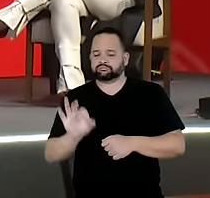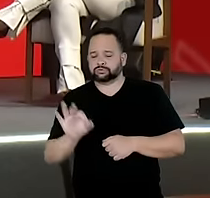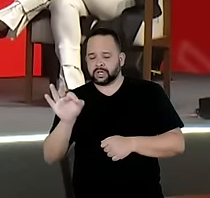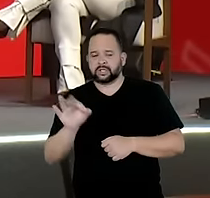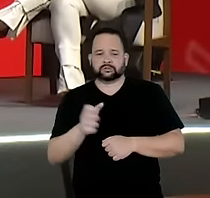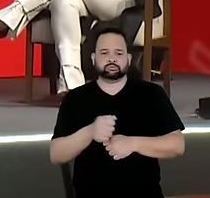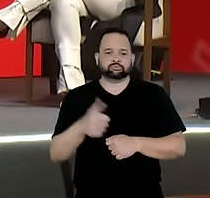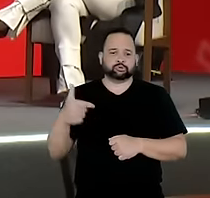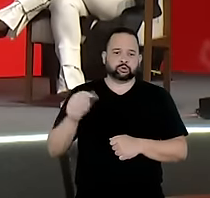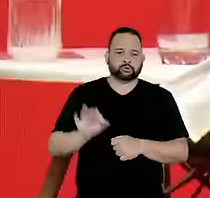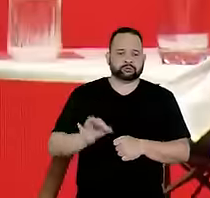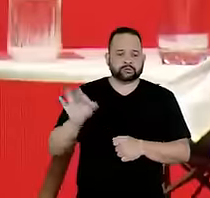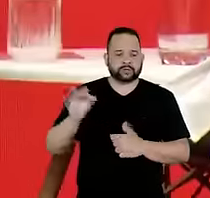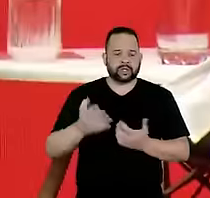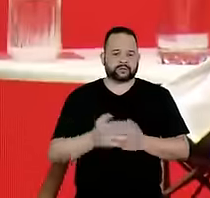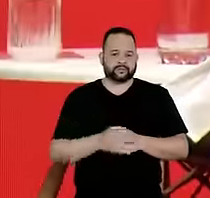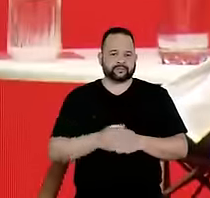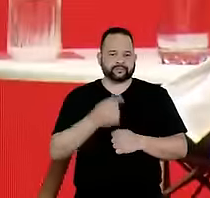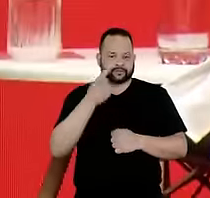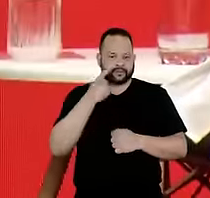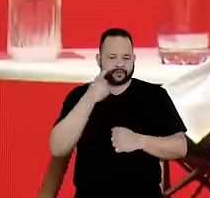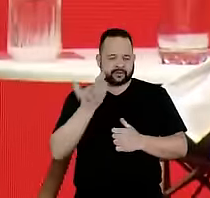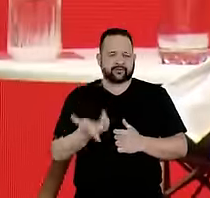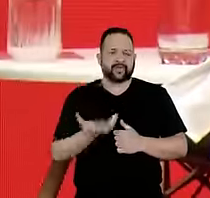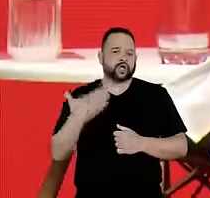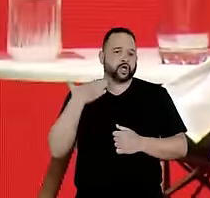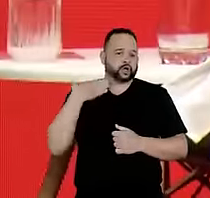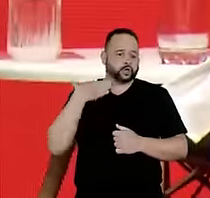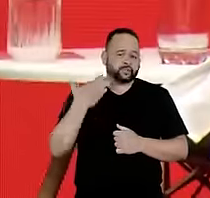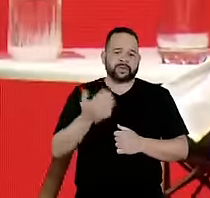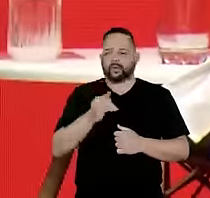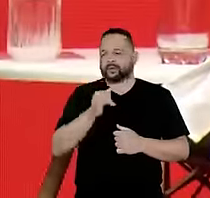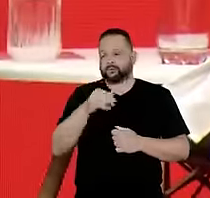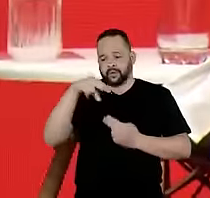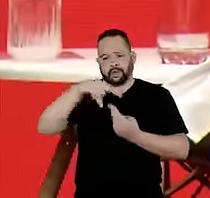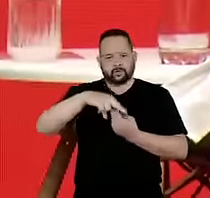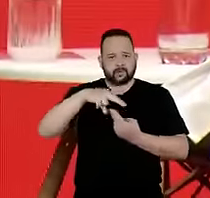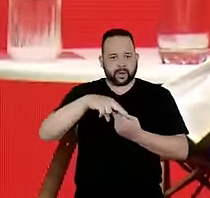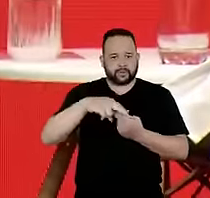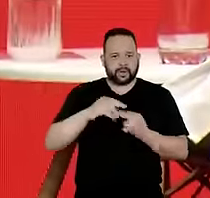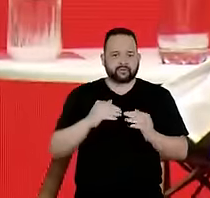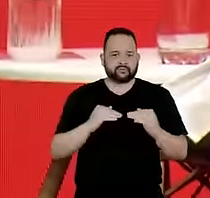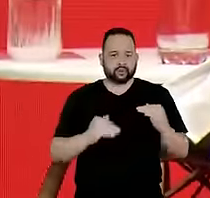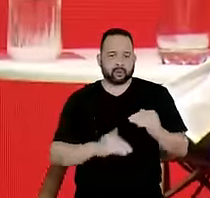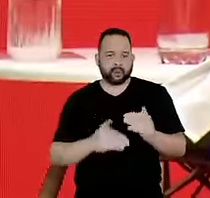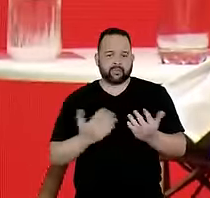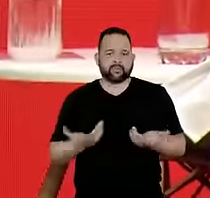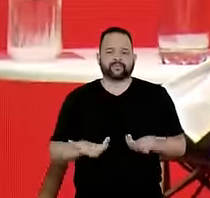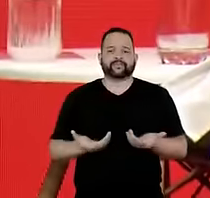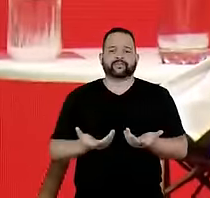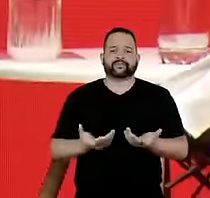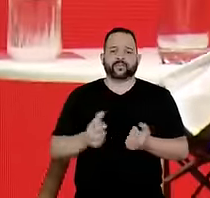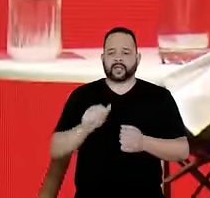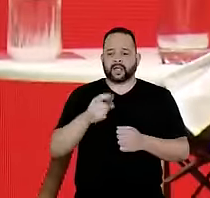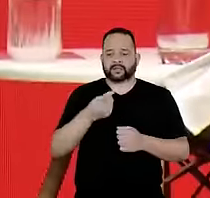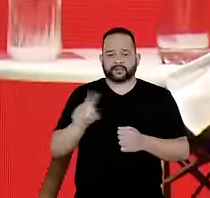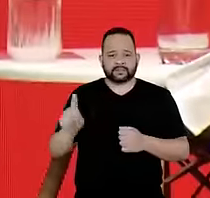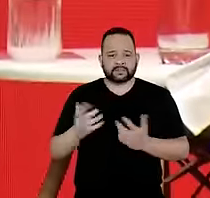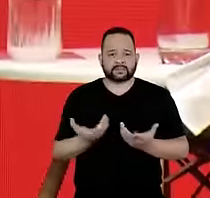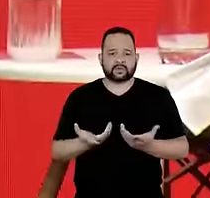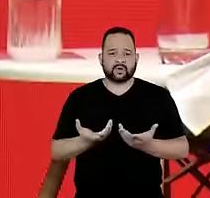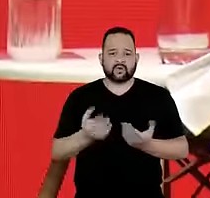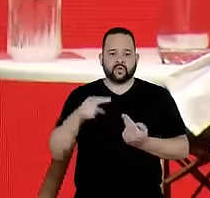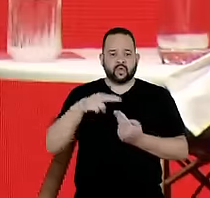bancos aqui no no Bradesco muito baixo né são do Bradesco tá abaixo de uma vez buc acho tá